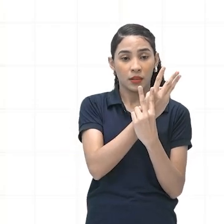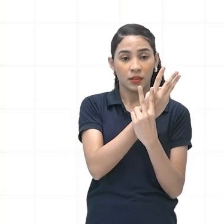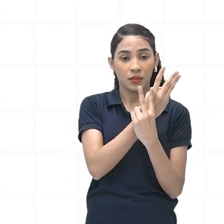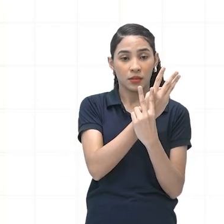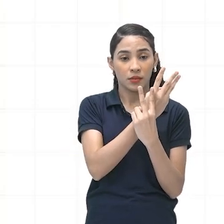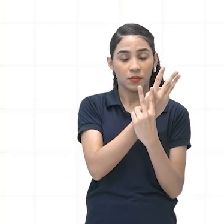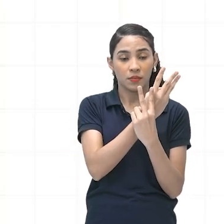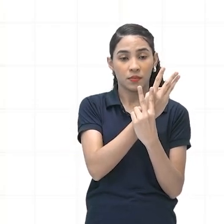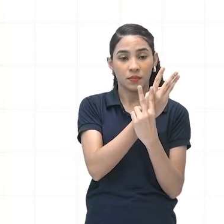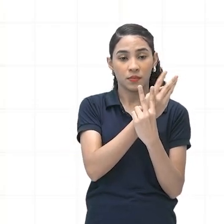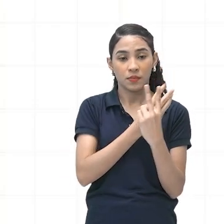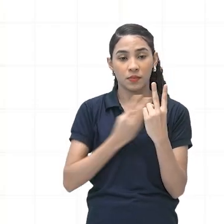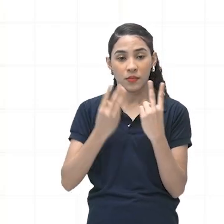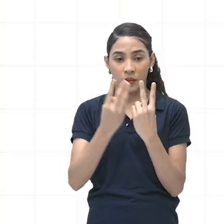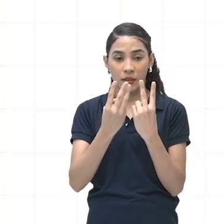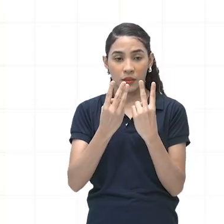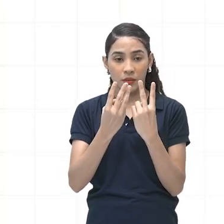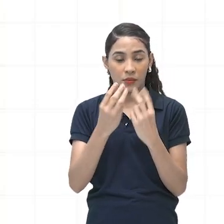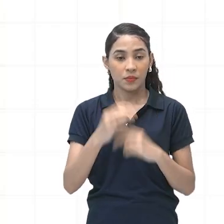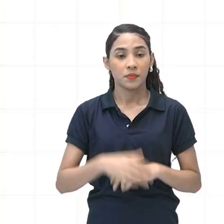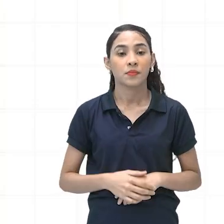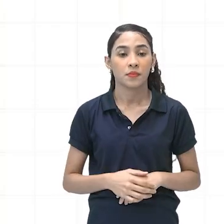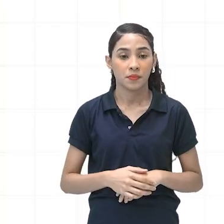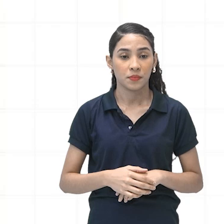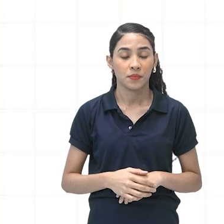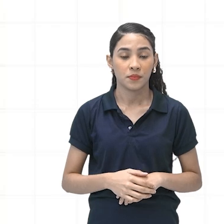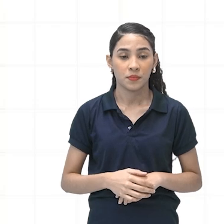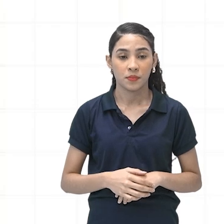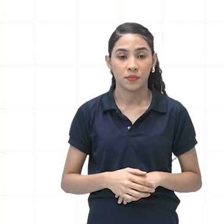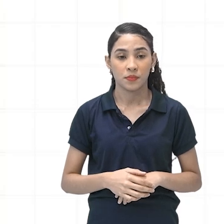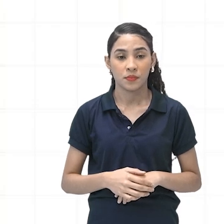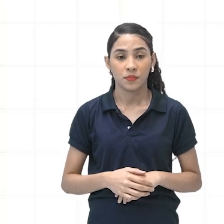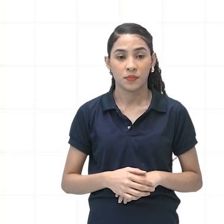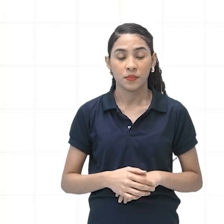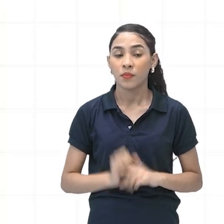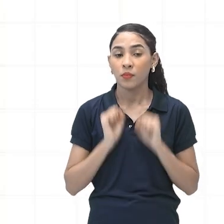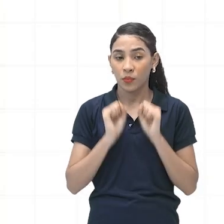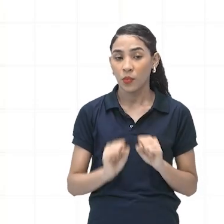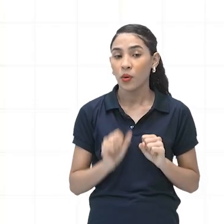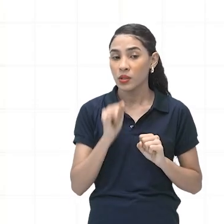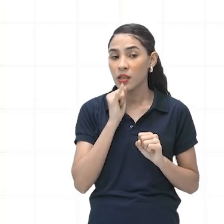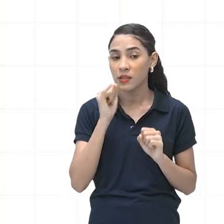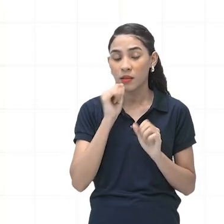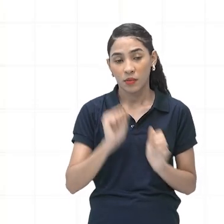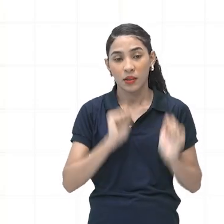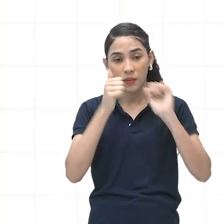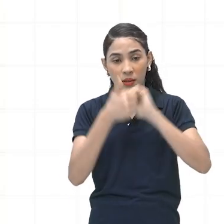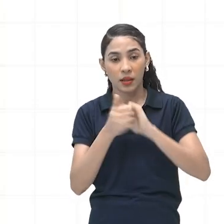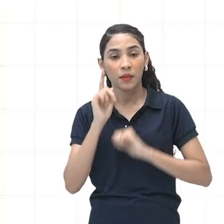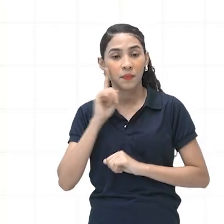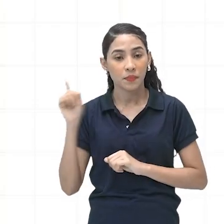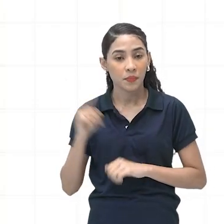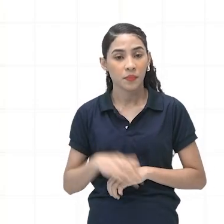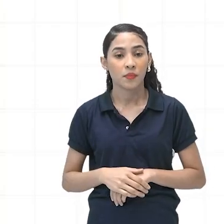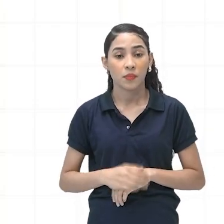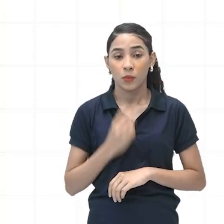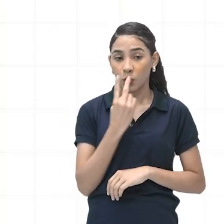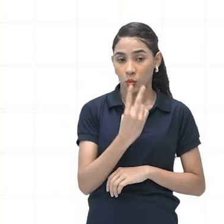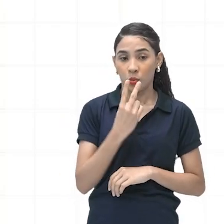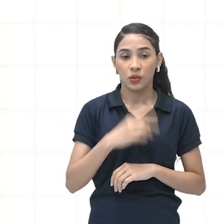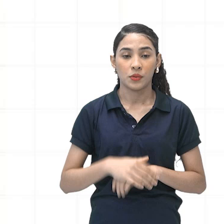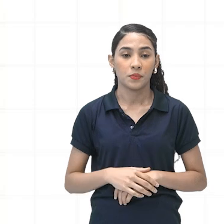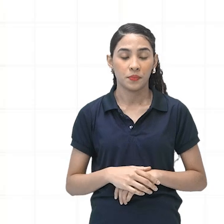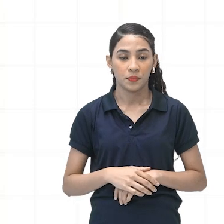3, raiz cúbica de 3 de 2 elevado ao cubo. Eu posso reescrever isso aqui como sendo